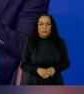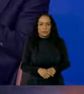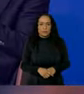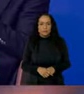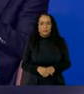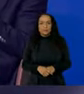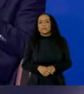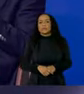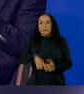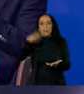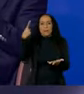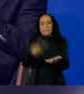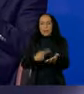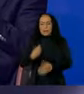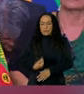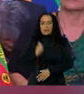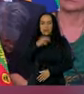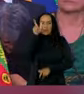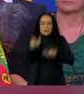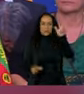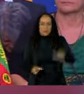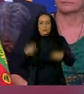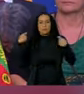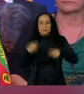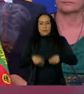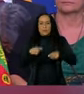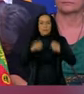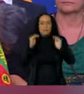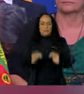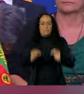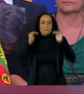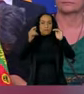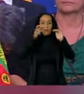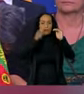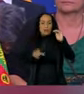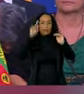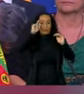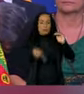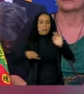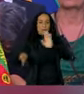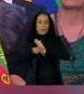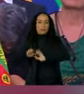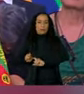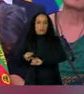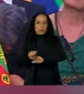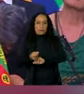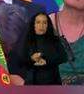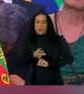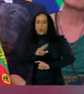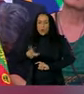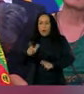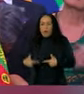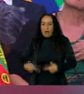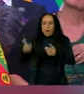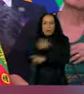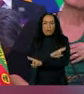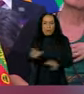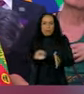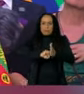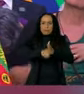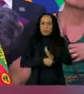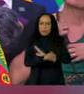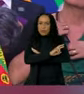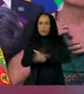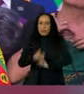O pacto pelas vidas das pessoas precisa estar acima dos interesses de dominação do capital. Não mais guerras, não mais bloqueio.